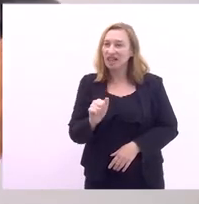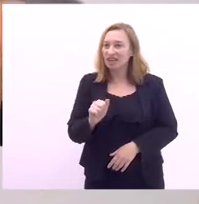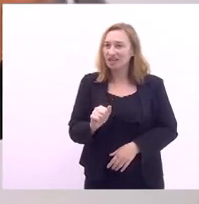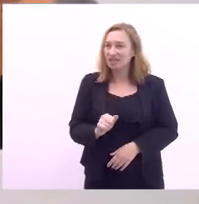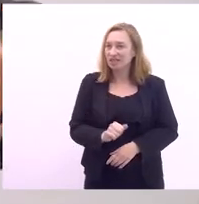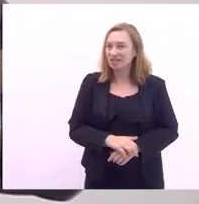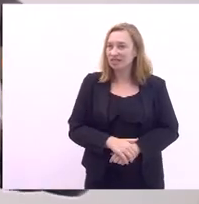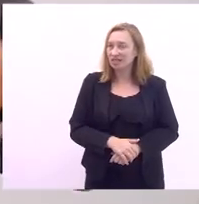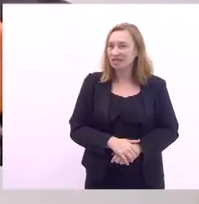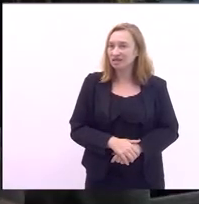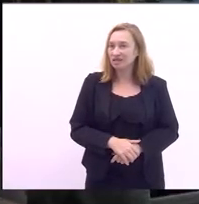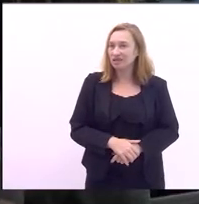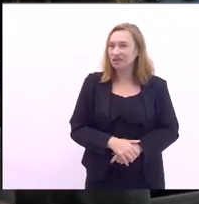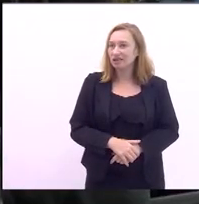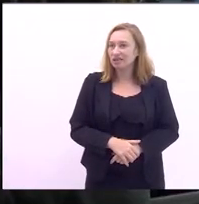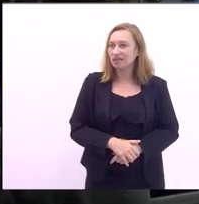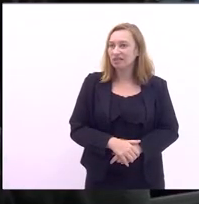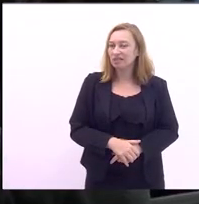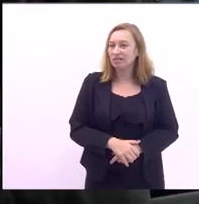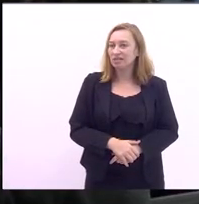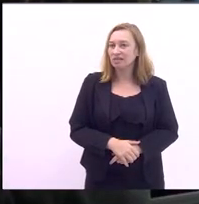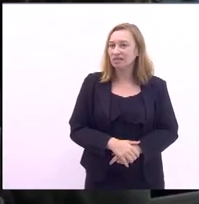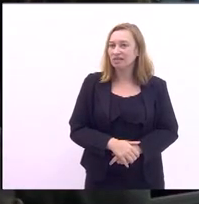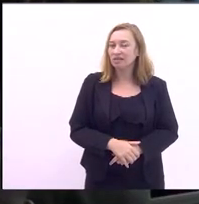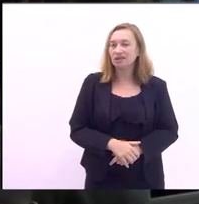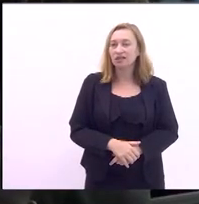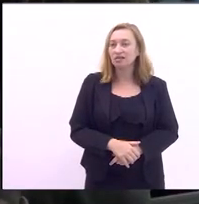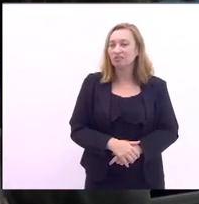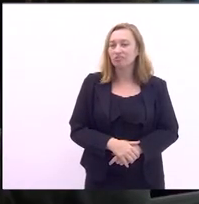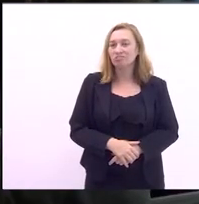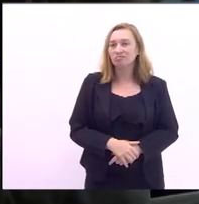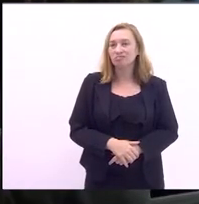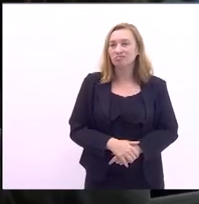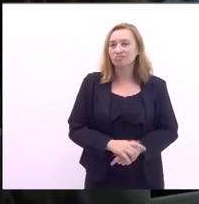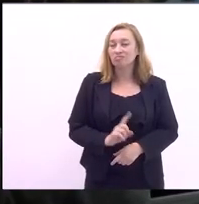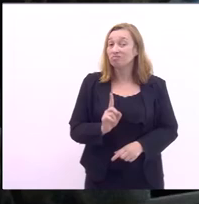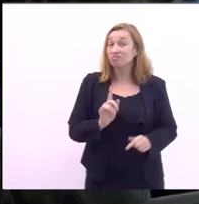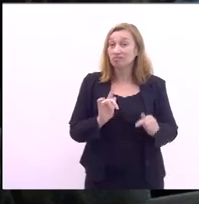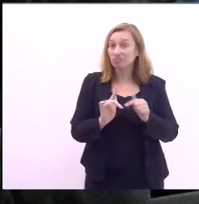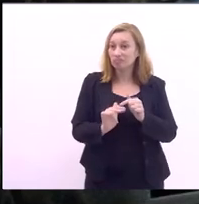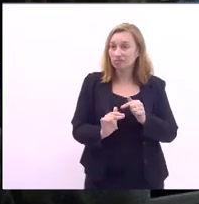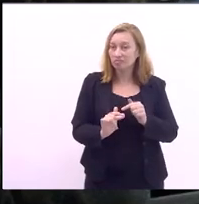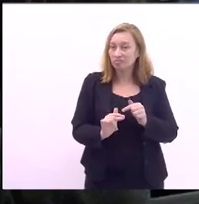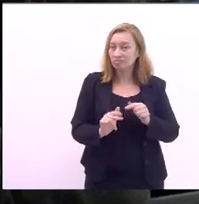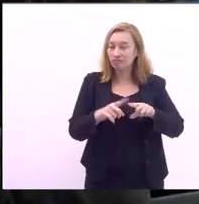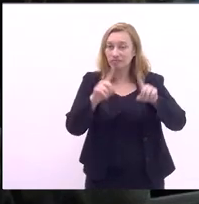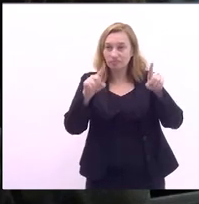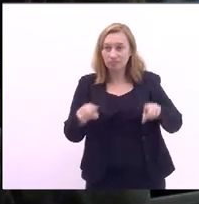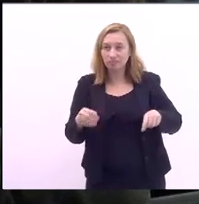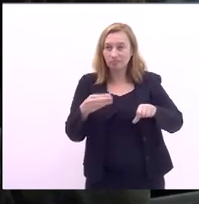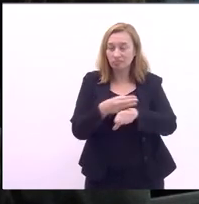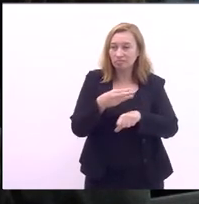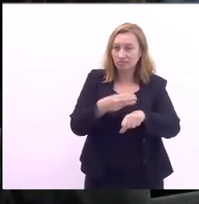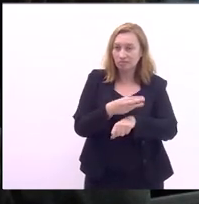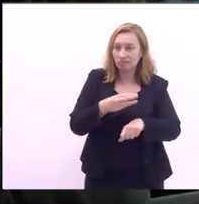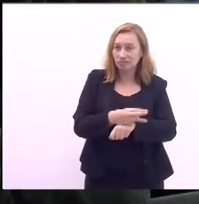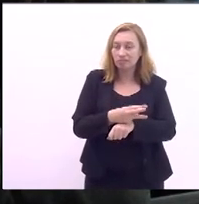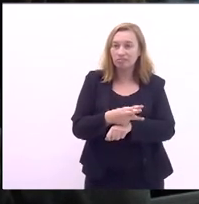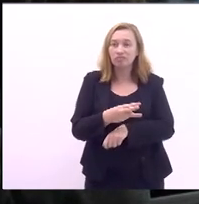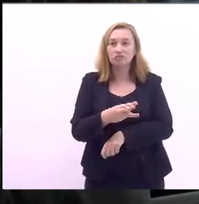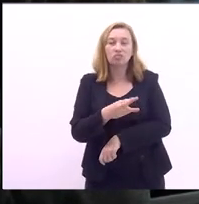hora é um prestador diferente. Ninguém suporta, ninguém aguenta ficar no contrato. Isto não difere das terceirizações da gestão dos